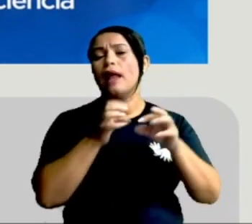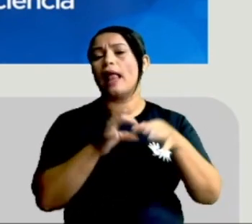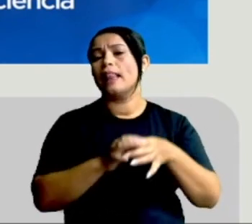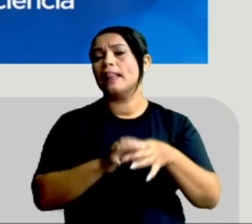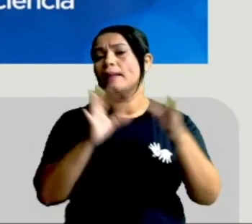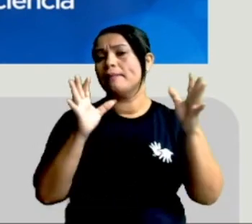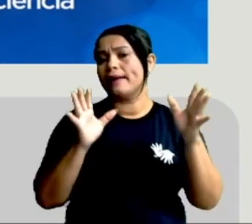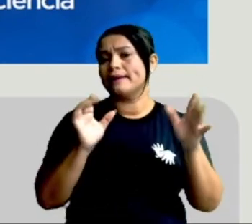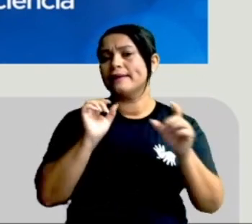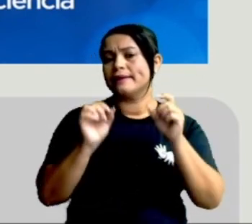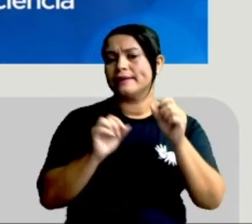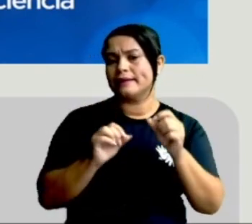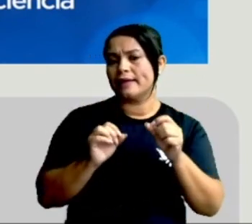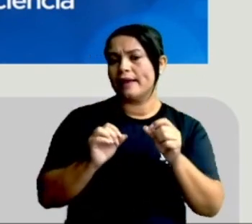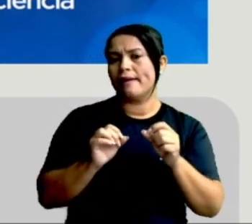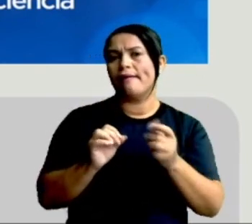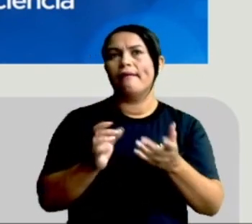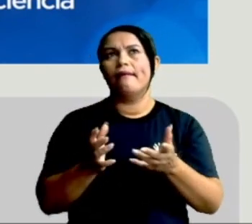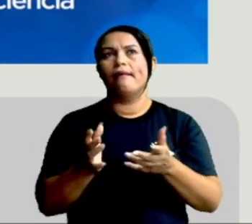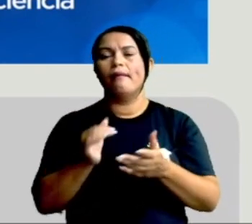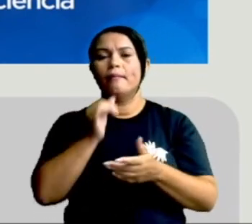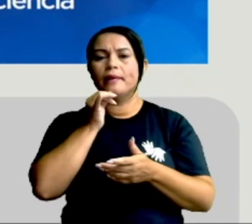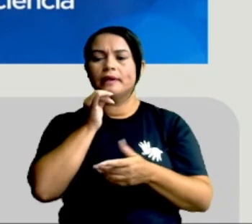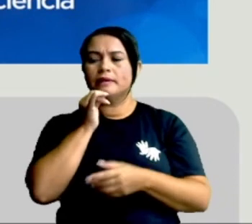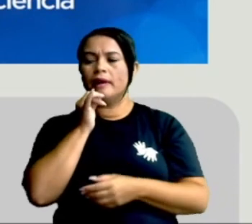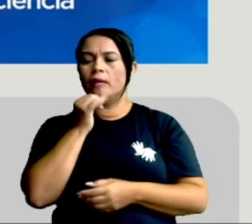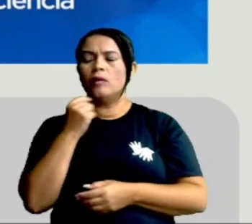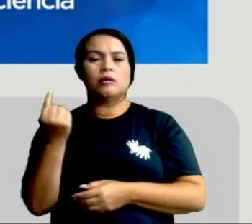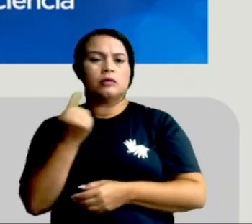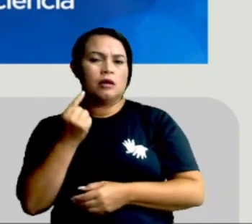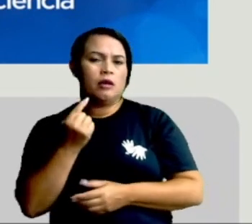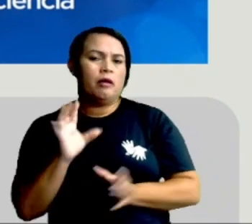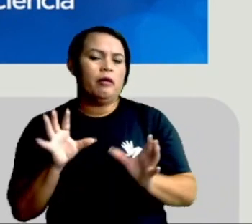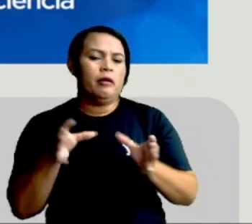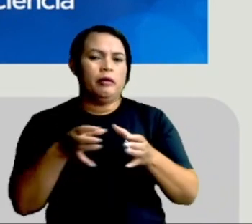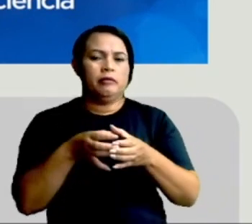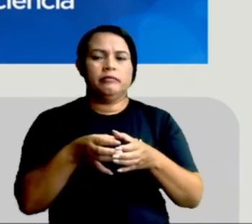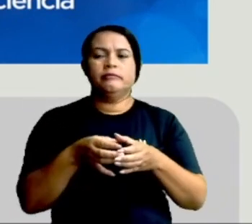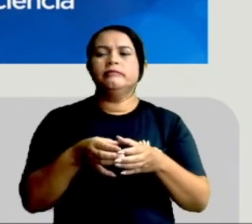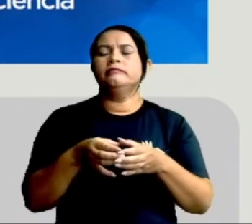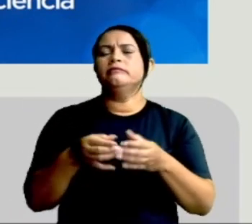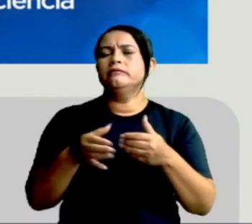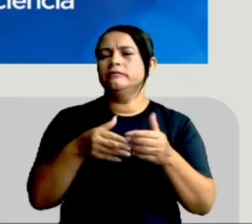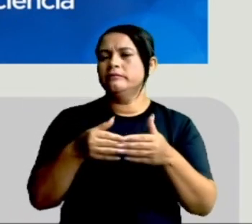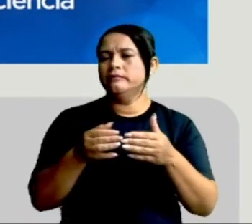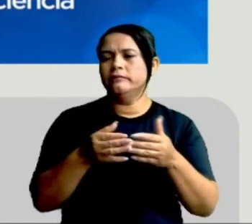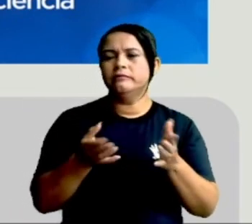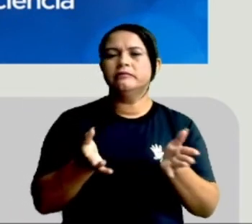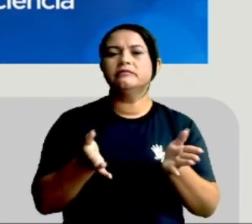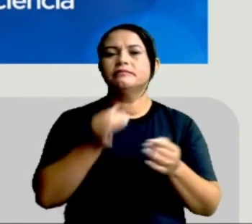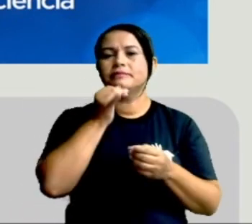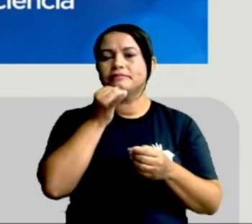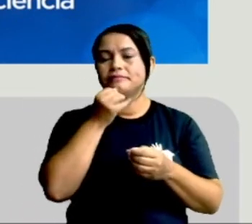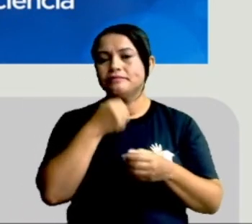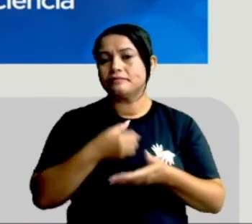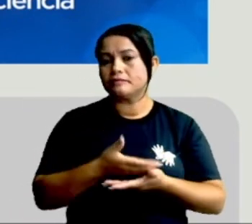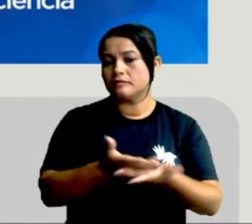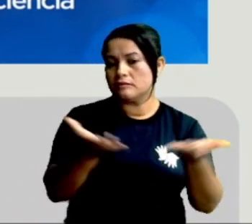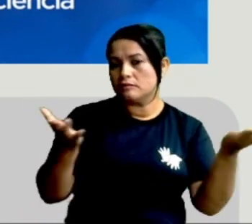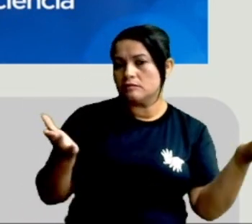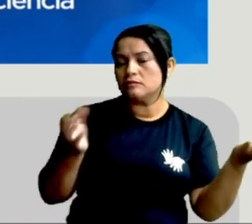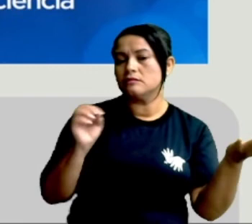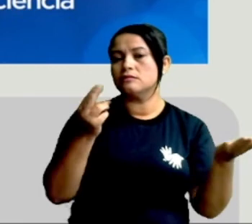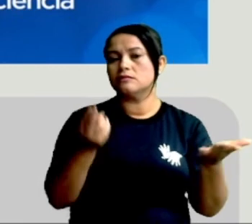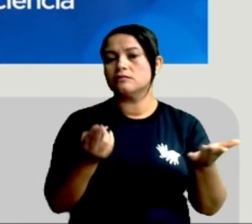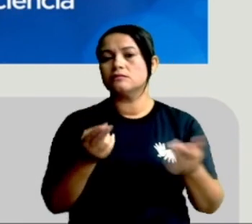manifestar a religião ou convicção, sozinho ou em comum, tanto em público como em privado, pelo